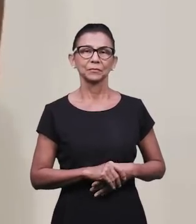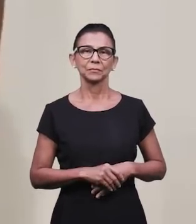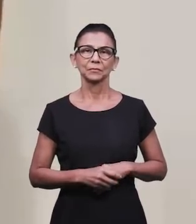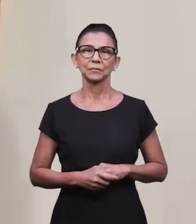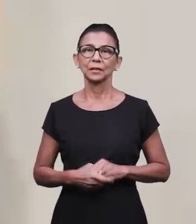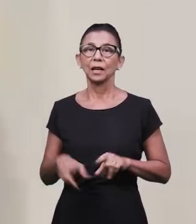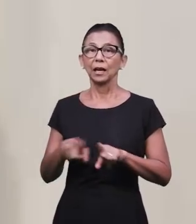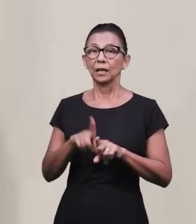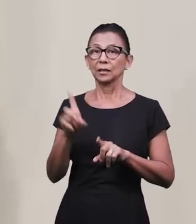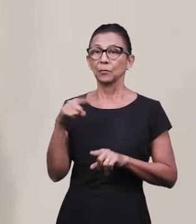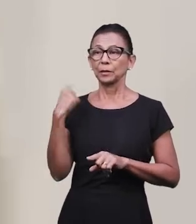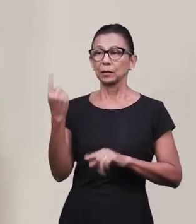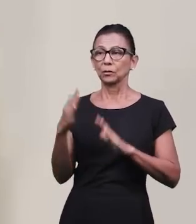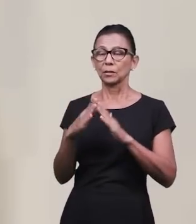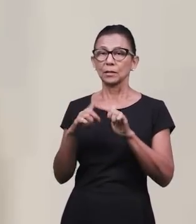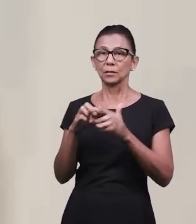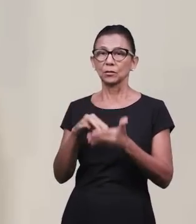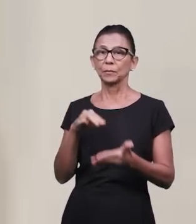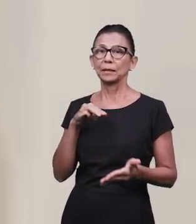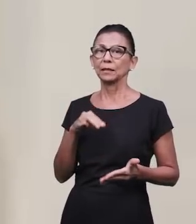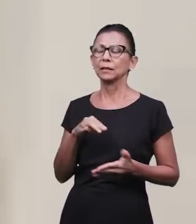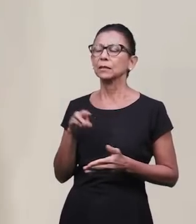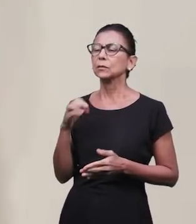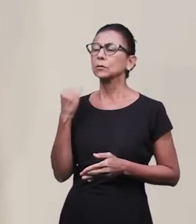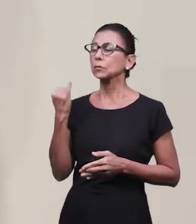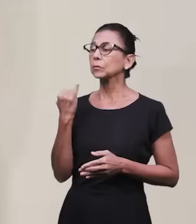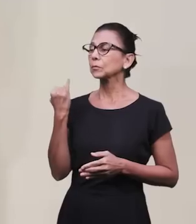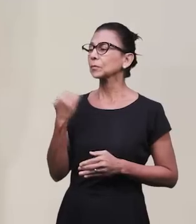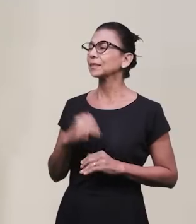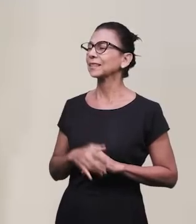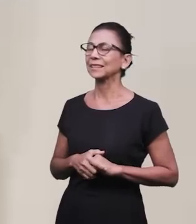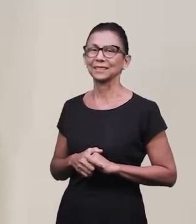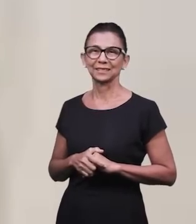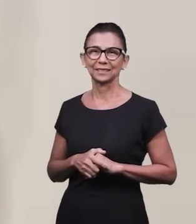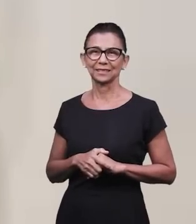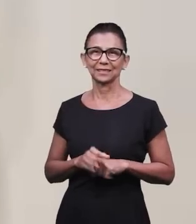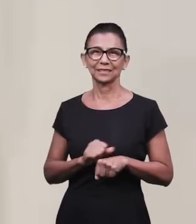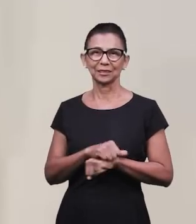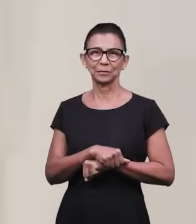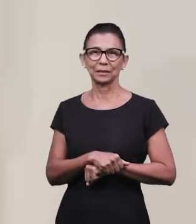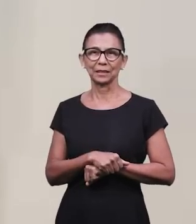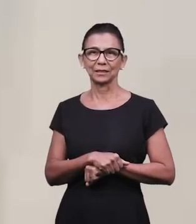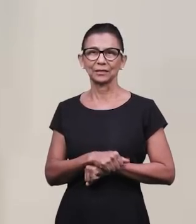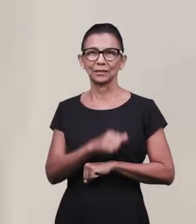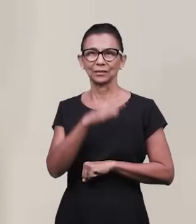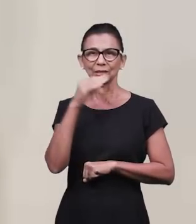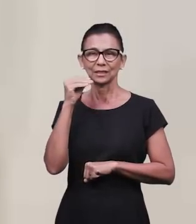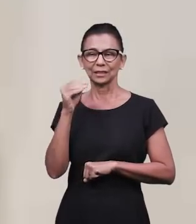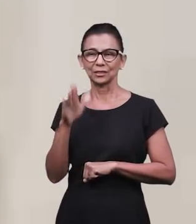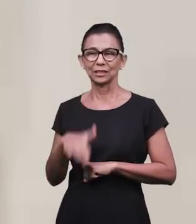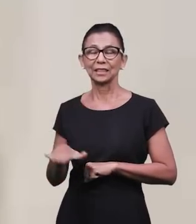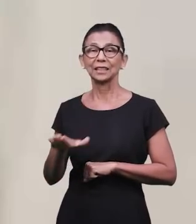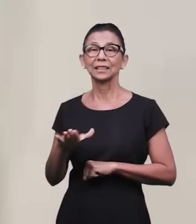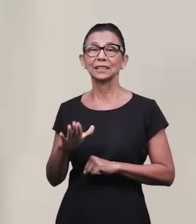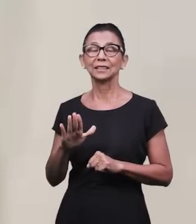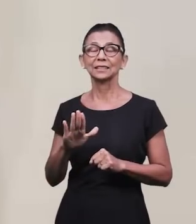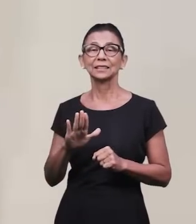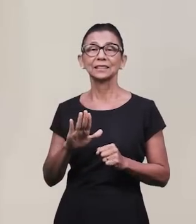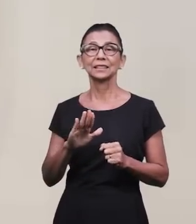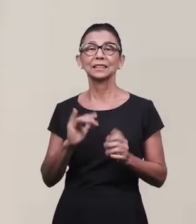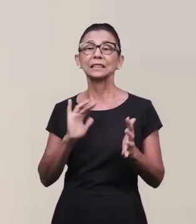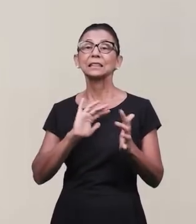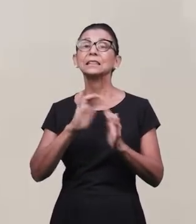nossa igreja. Irmã Ana Cláudia, qual a importância em ter de ensinar para crianças e adolescentes em